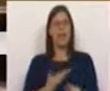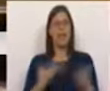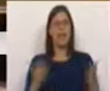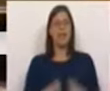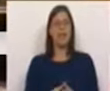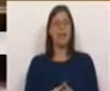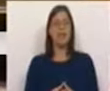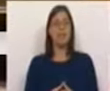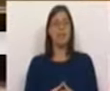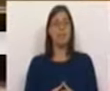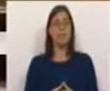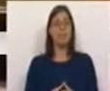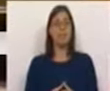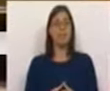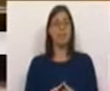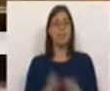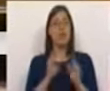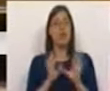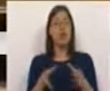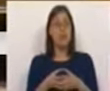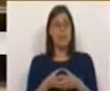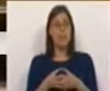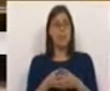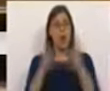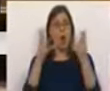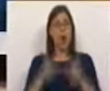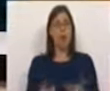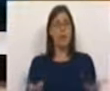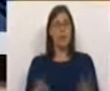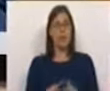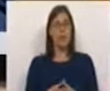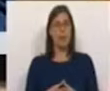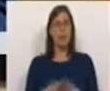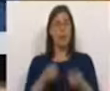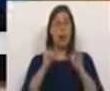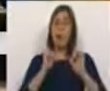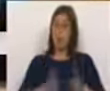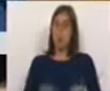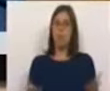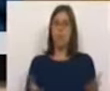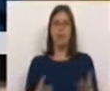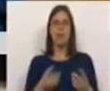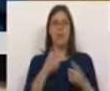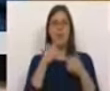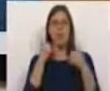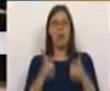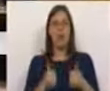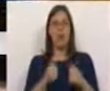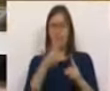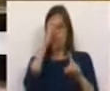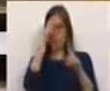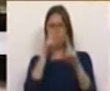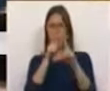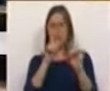dívida, com a nomeação numa comissão, na Comissão de Orçamento. É um começo, é um bom auspício